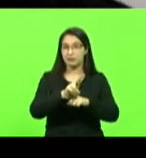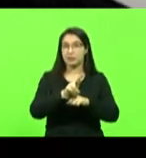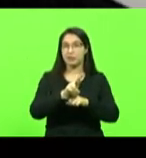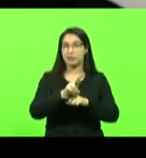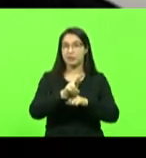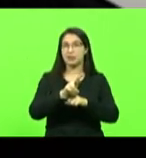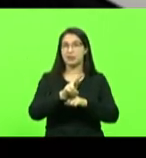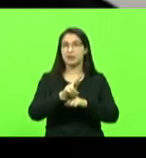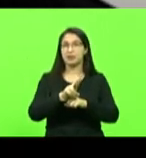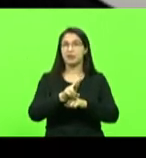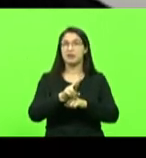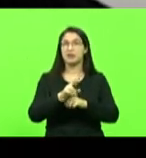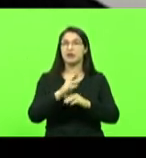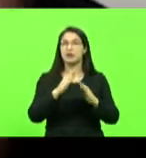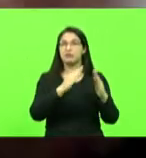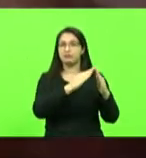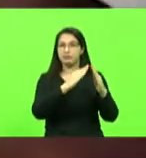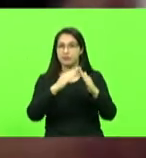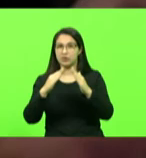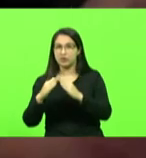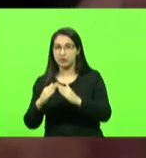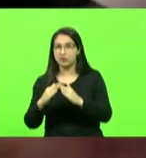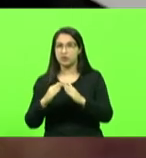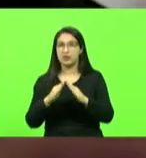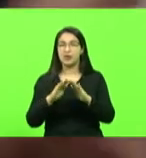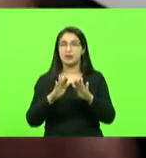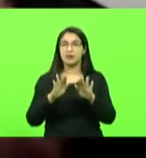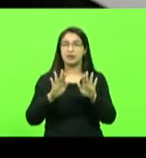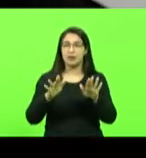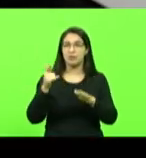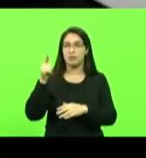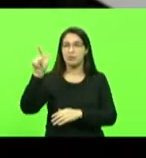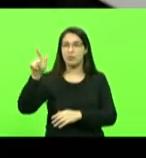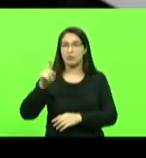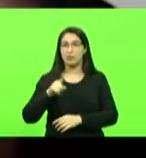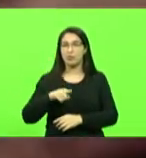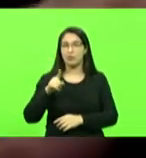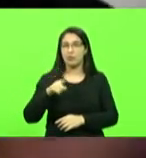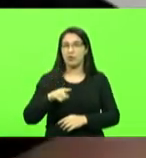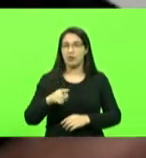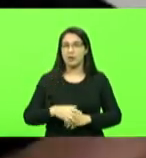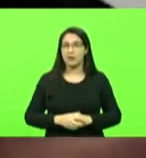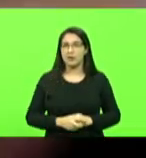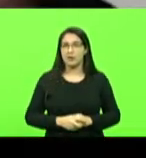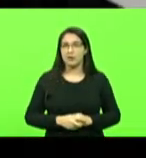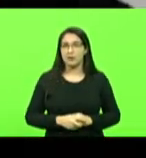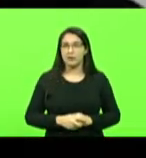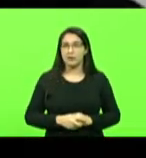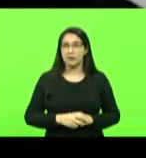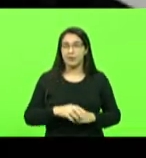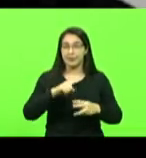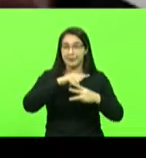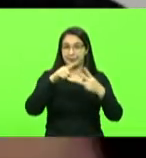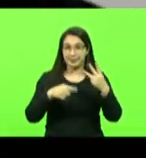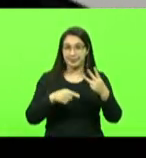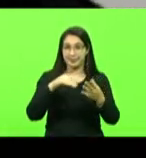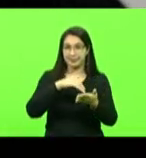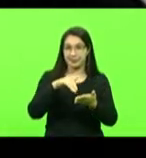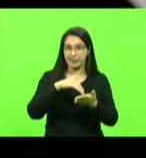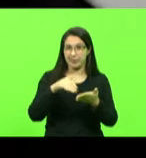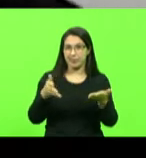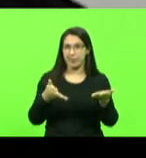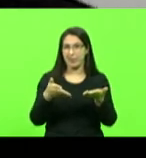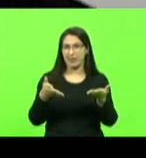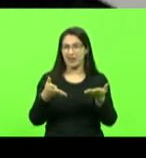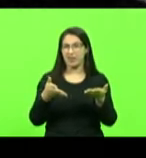habitação e, se não me equivoco, e mais, a outra era... São três secretarias numa só, agora me esqueci a